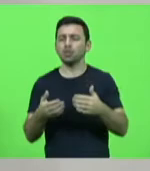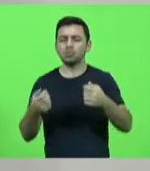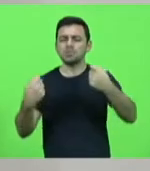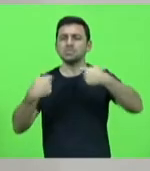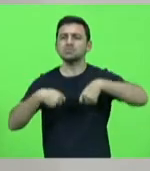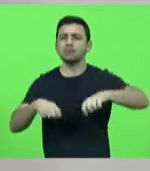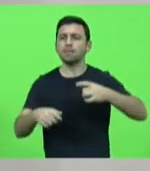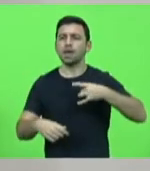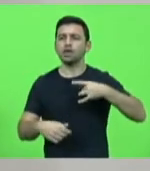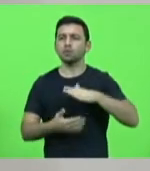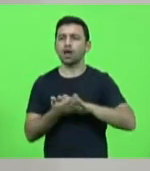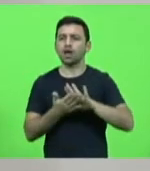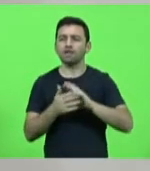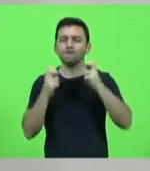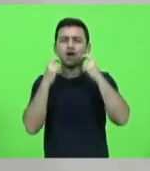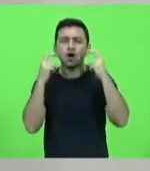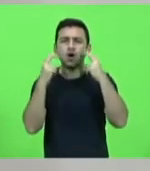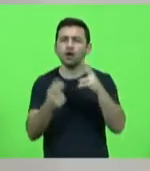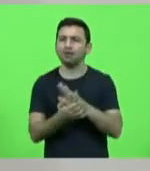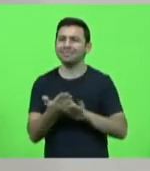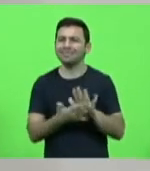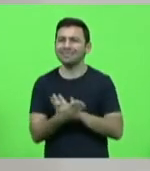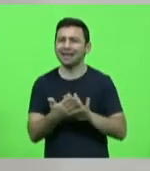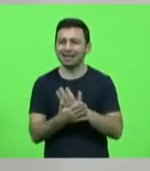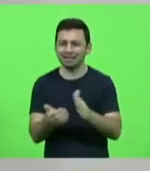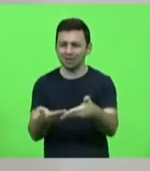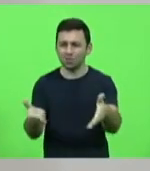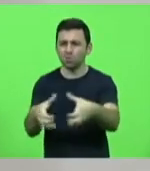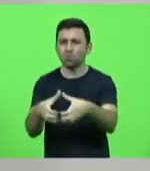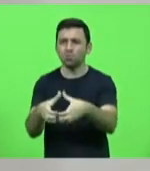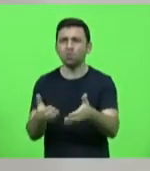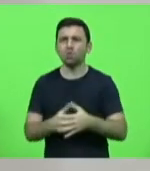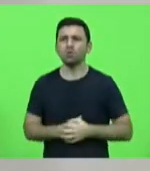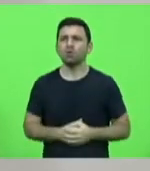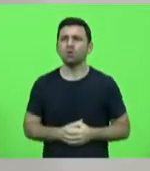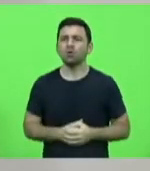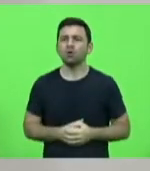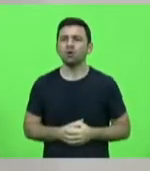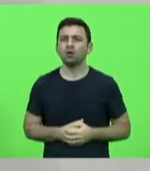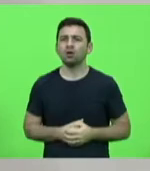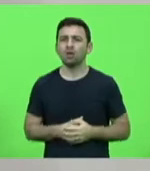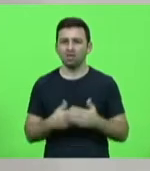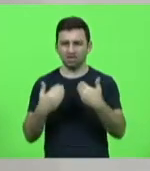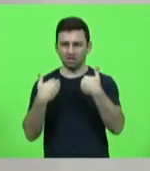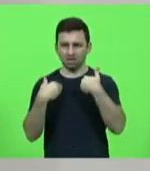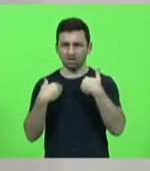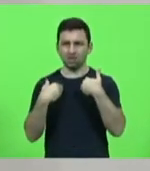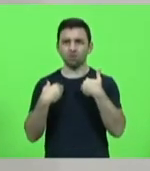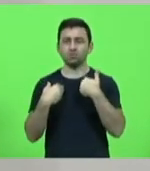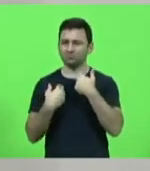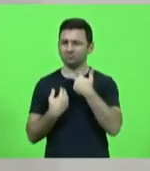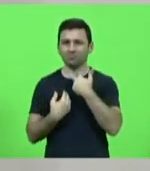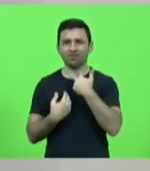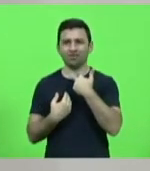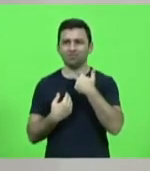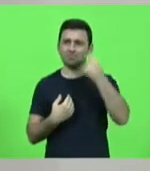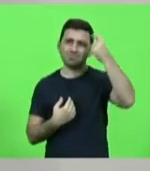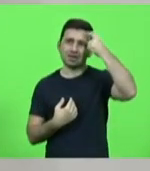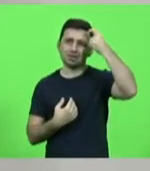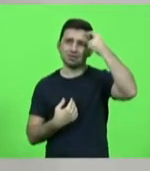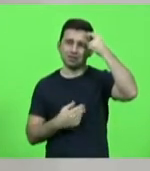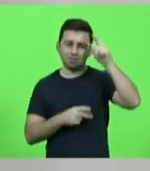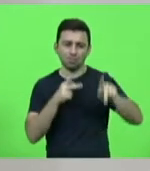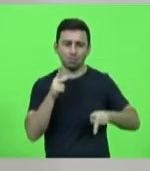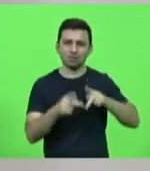Eles perderam a vergonha. E eu não posso achar que nós,